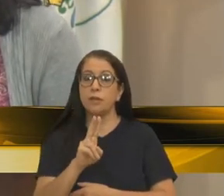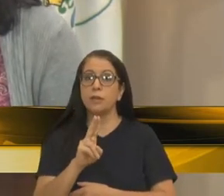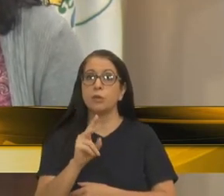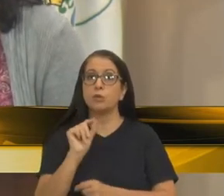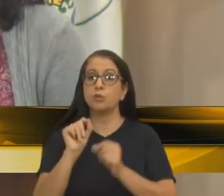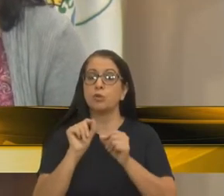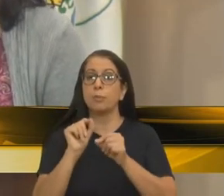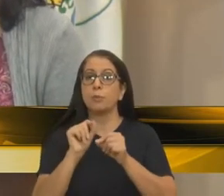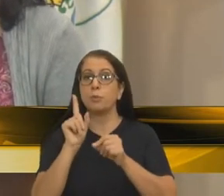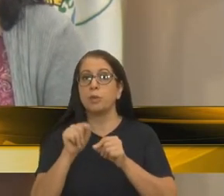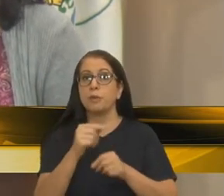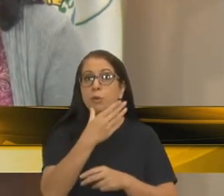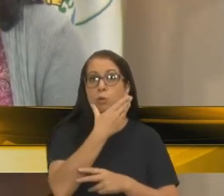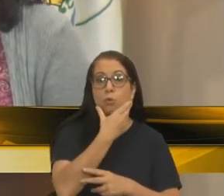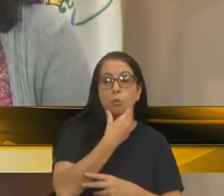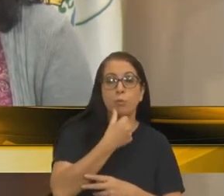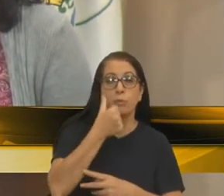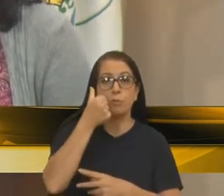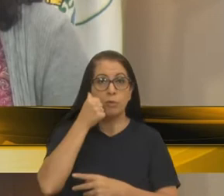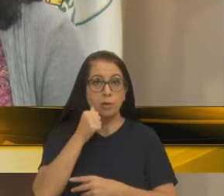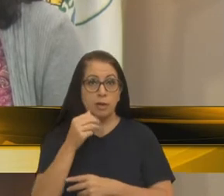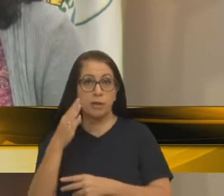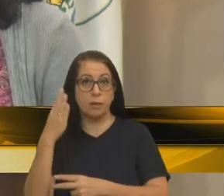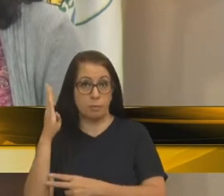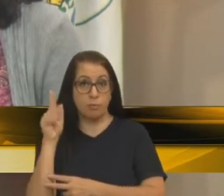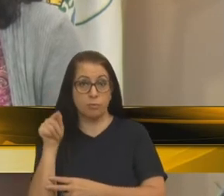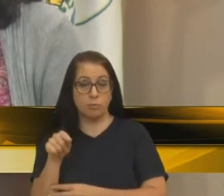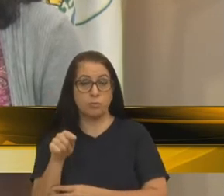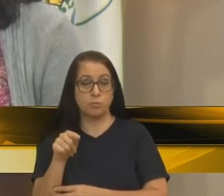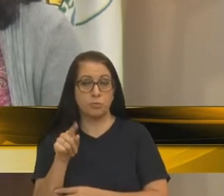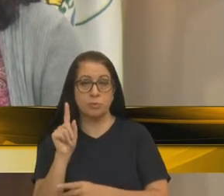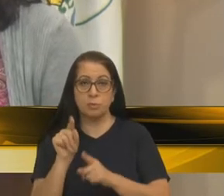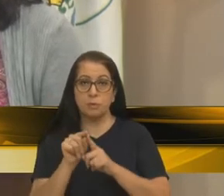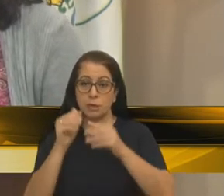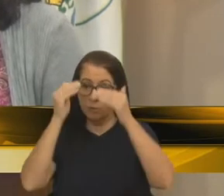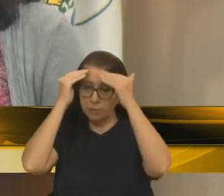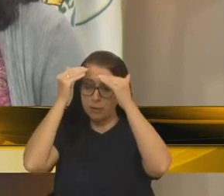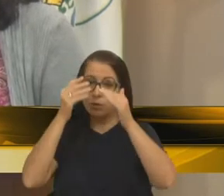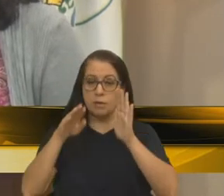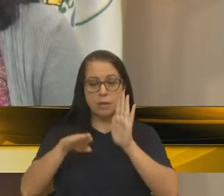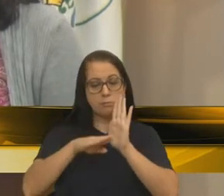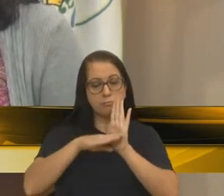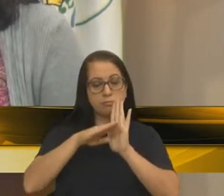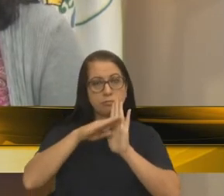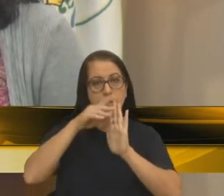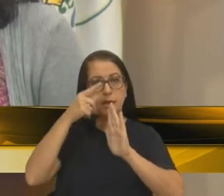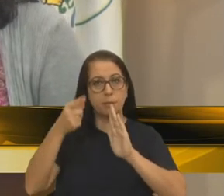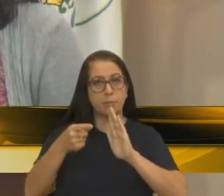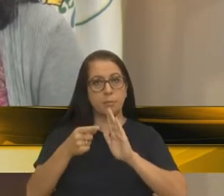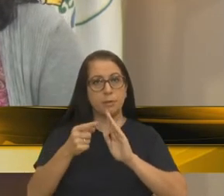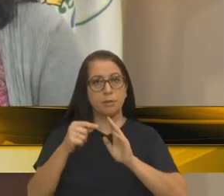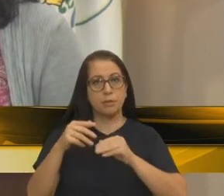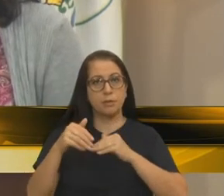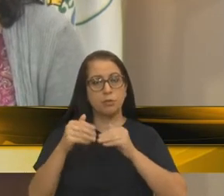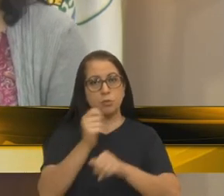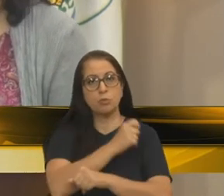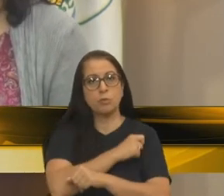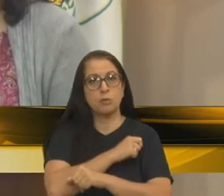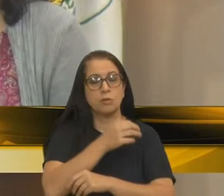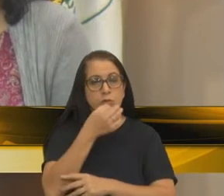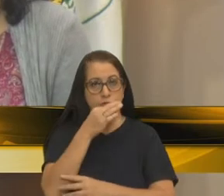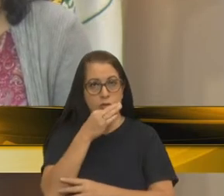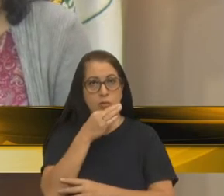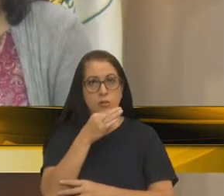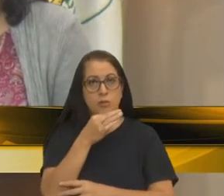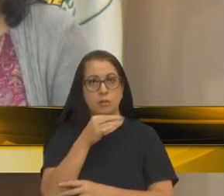biológico, masculino ou feminino. E aí, por respeito a cada etapa de desenvolvimento dos estudantes municipais de Caxias, sejam elas